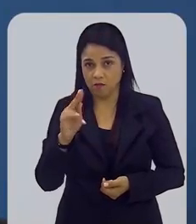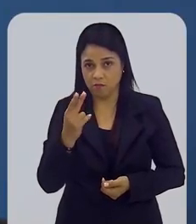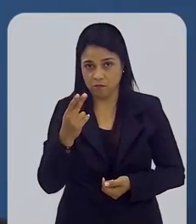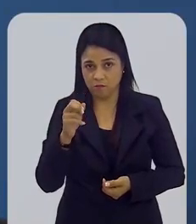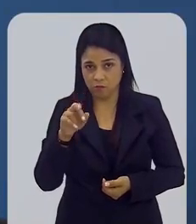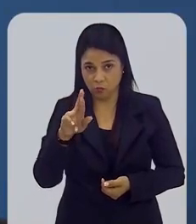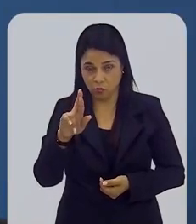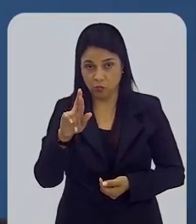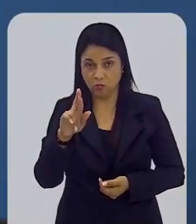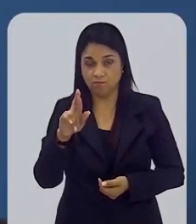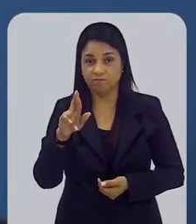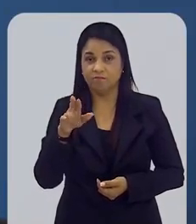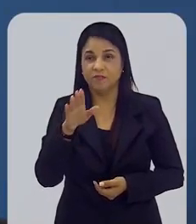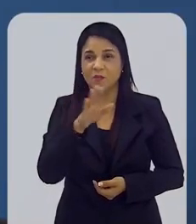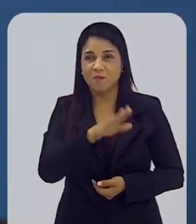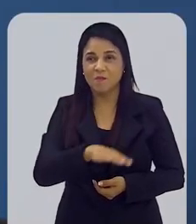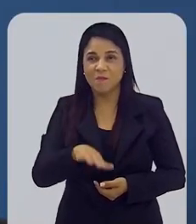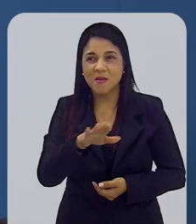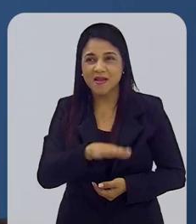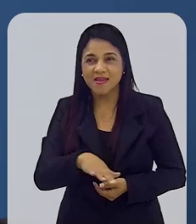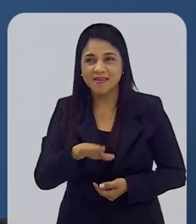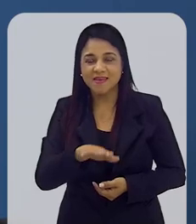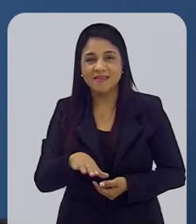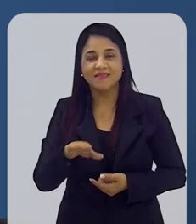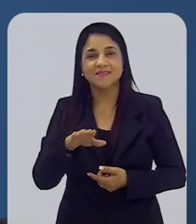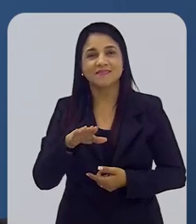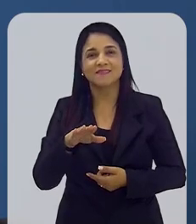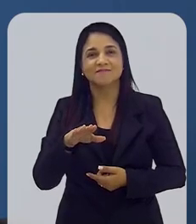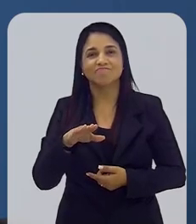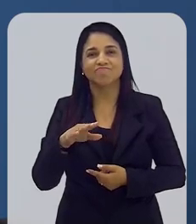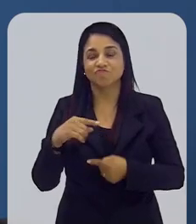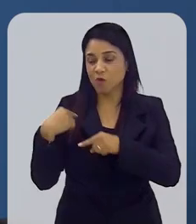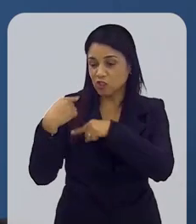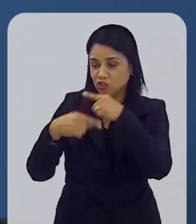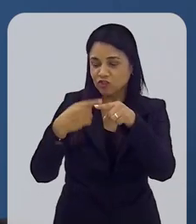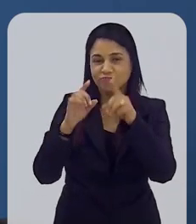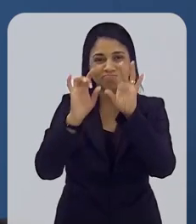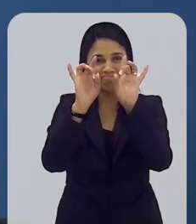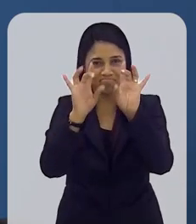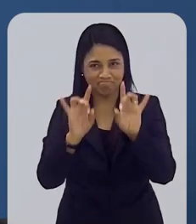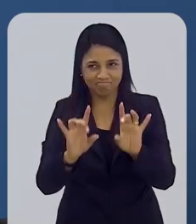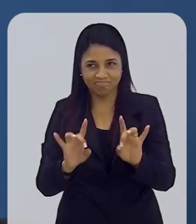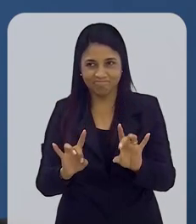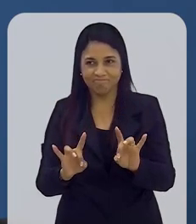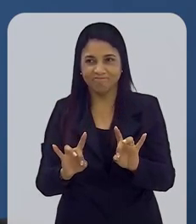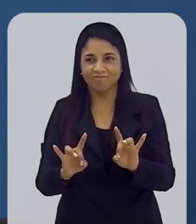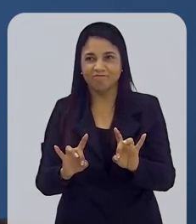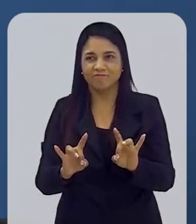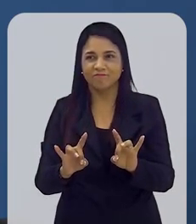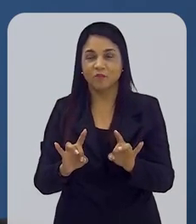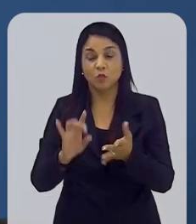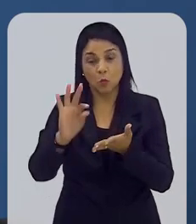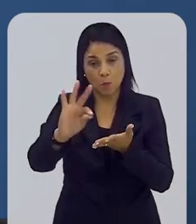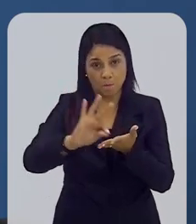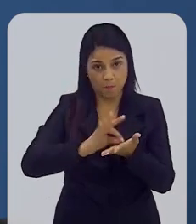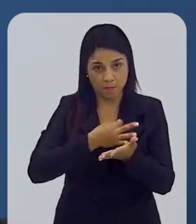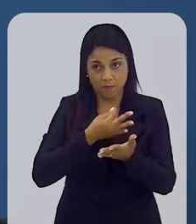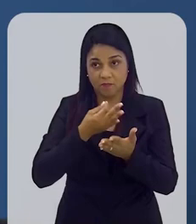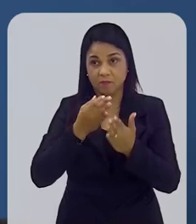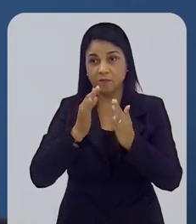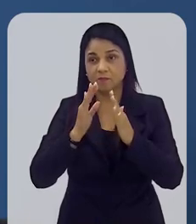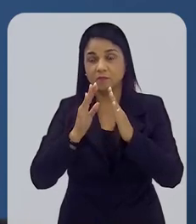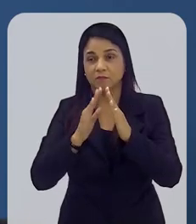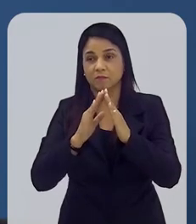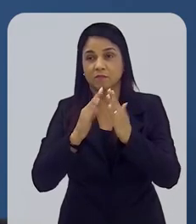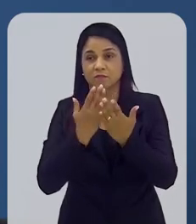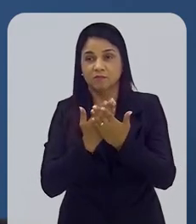criança, essa geração é índigo, né? Essa geração especial. E quando eu fui matricular o Arthur na escola